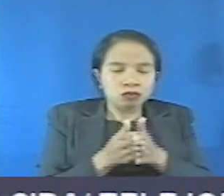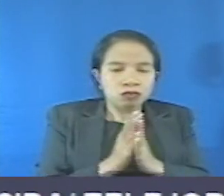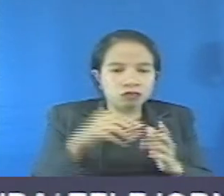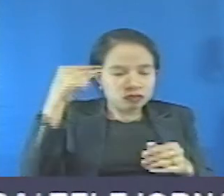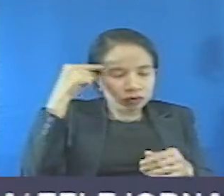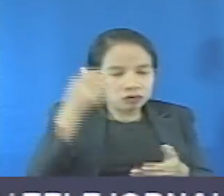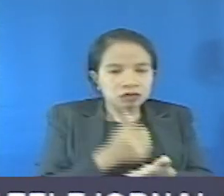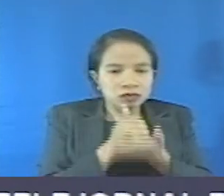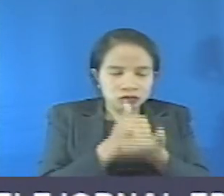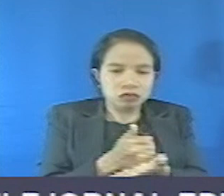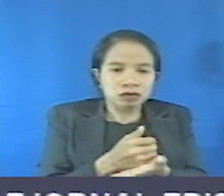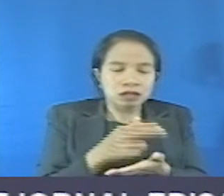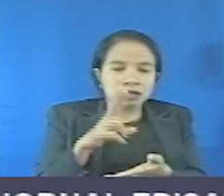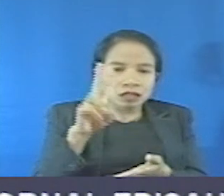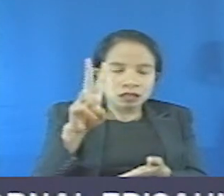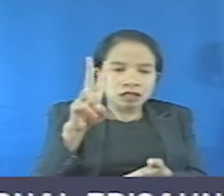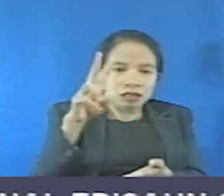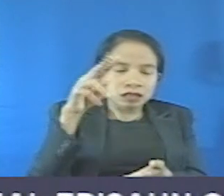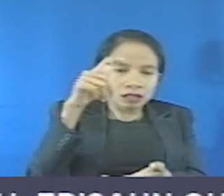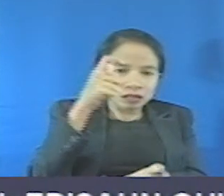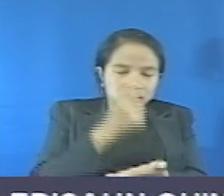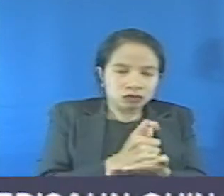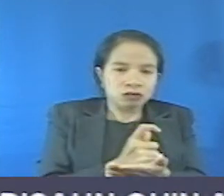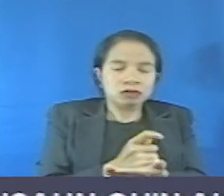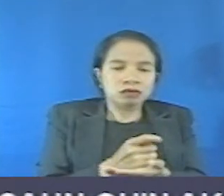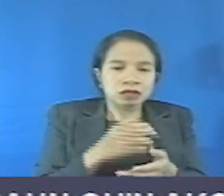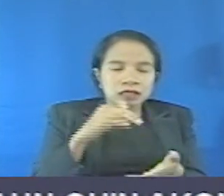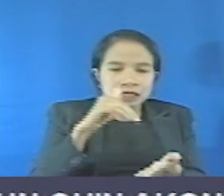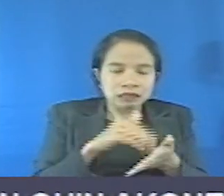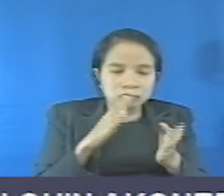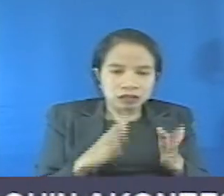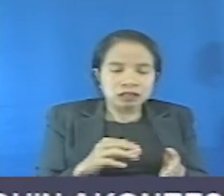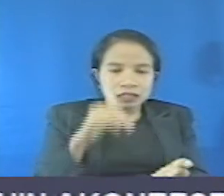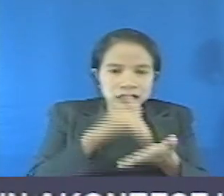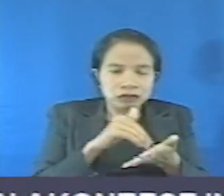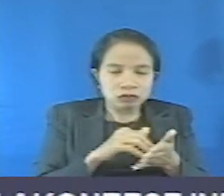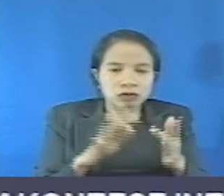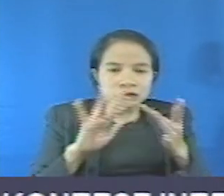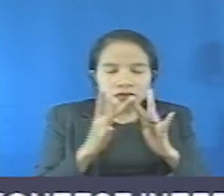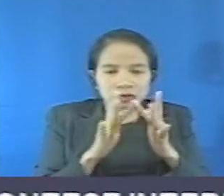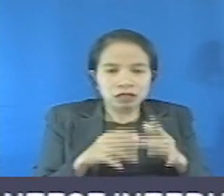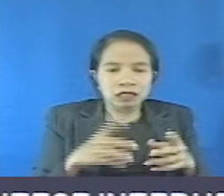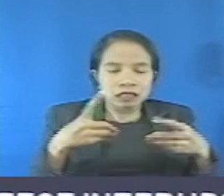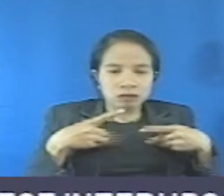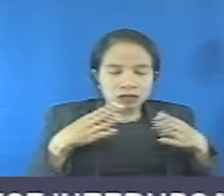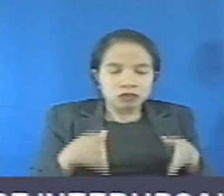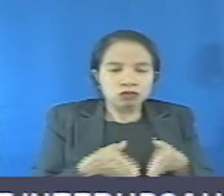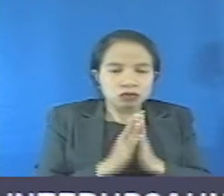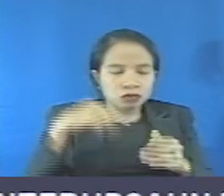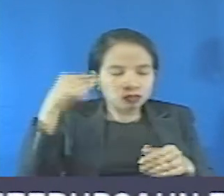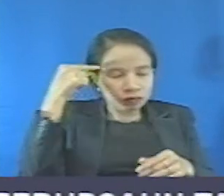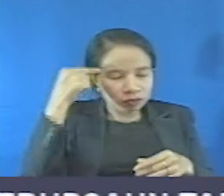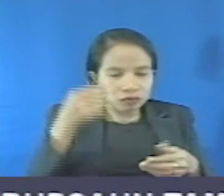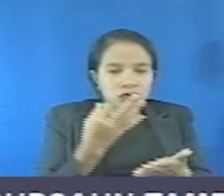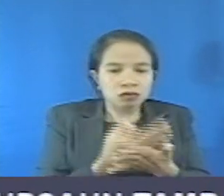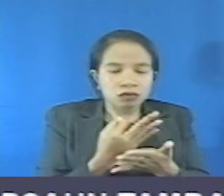estrua, cada estudante hori facilita sira atu estuda online. Deputado Nemos Suzere Governo atu apoia mos o samba